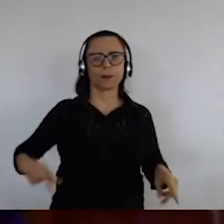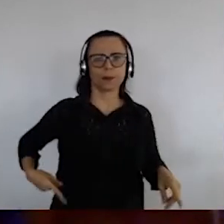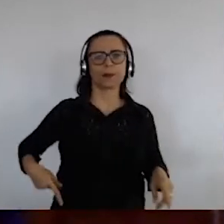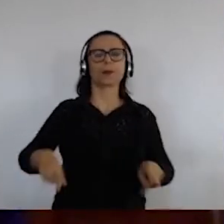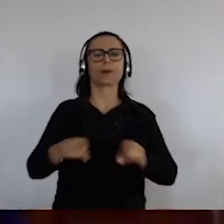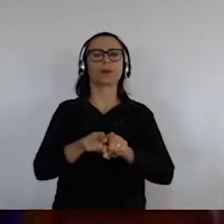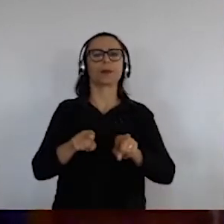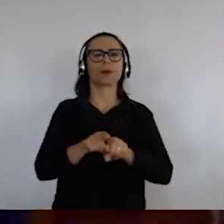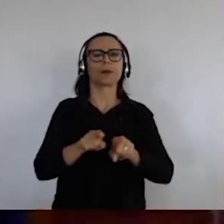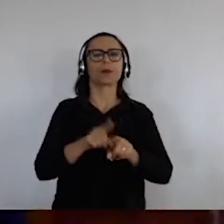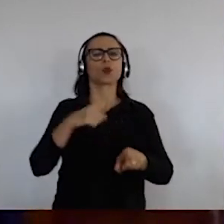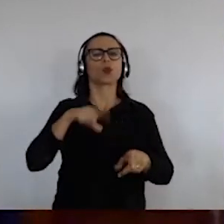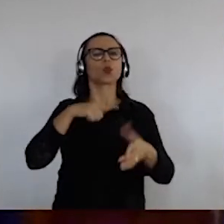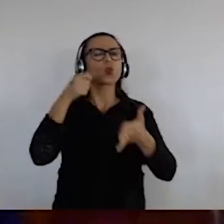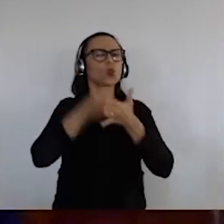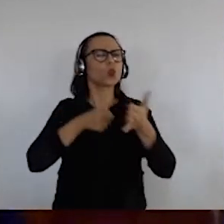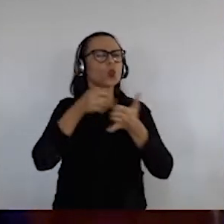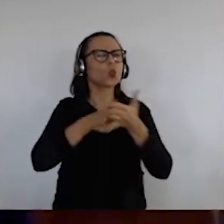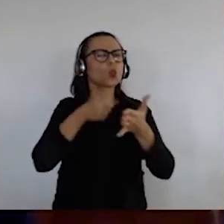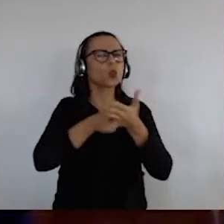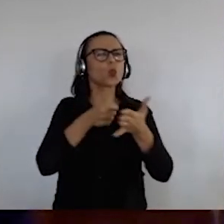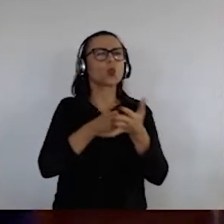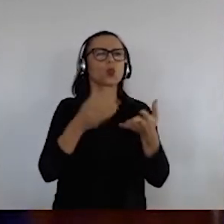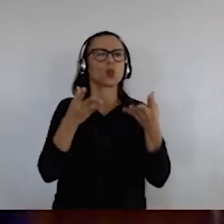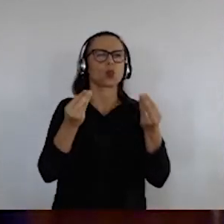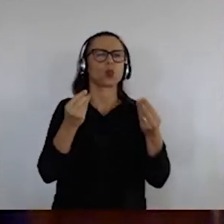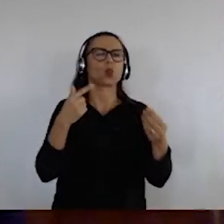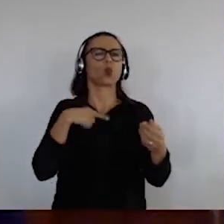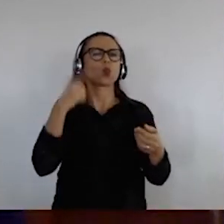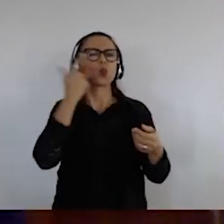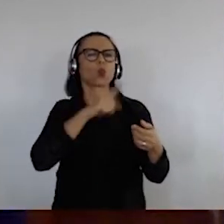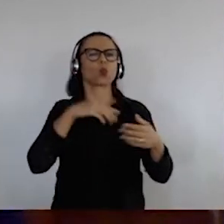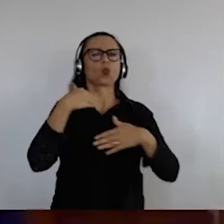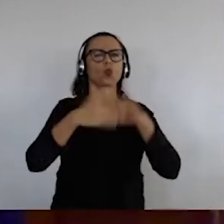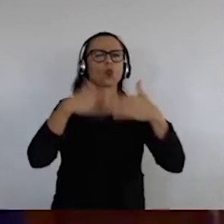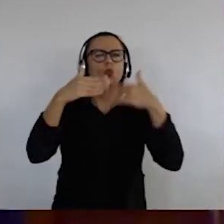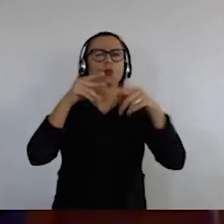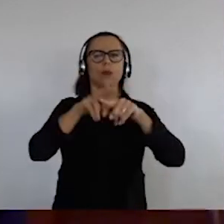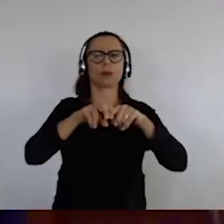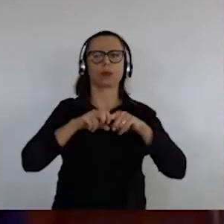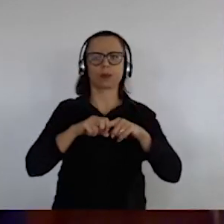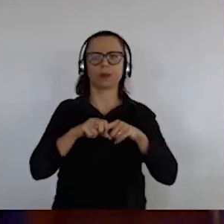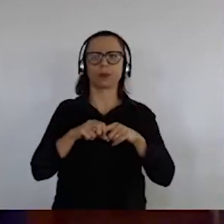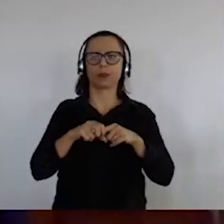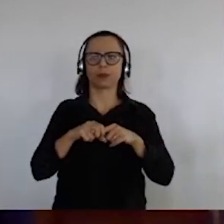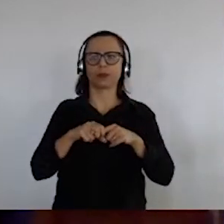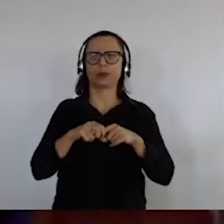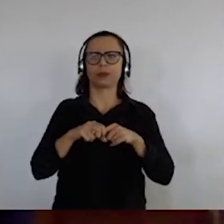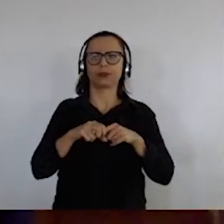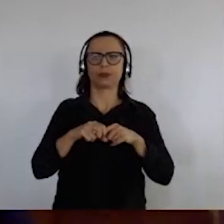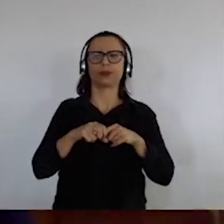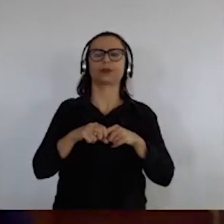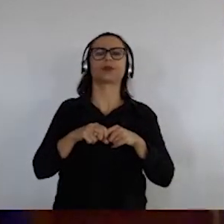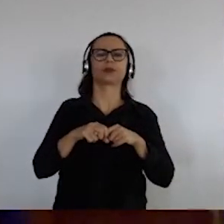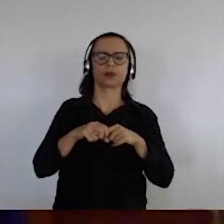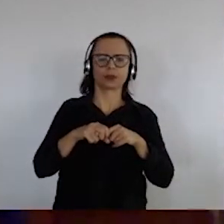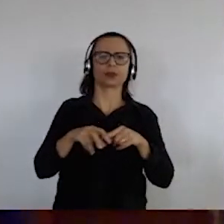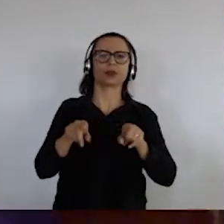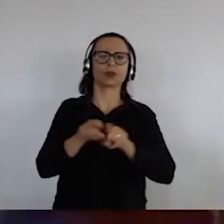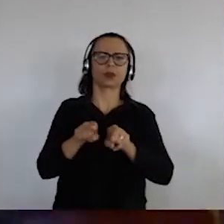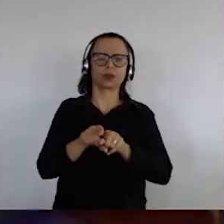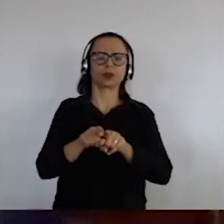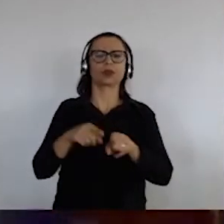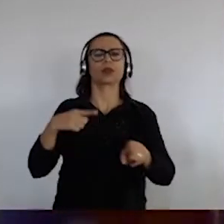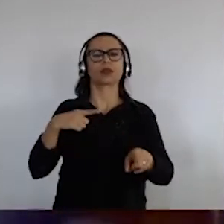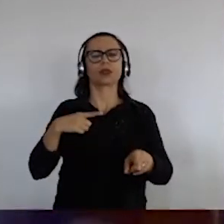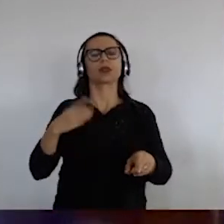Adriane, lutamos e lutamos muito para conquistar. E, portanto, a advocacia brasileira tem um